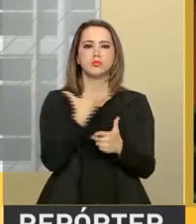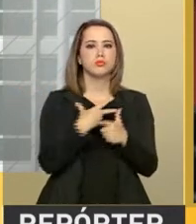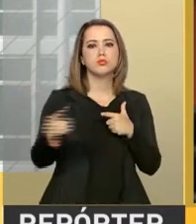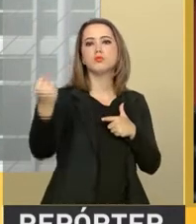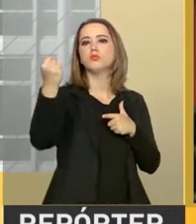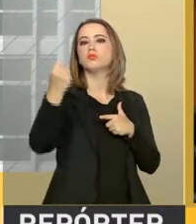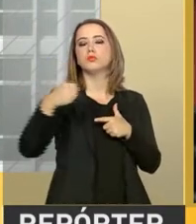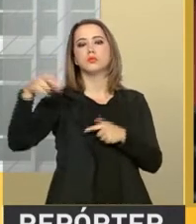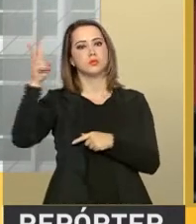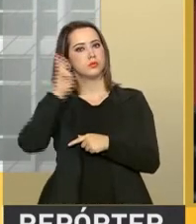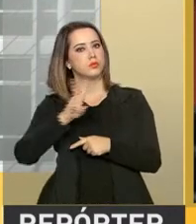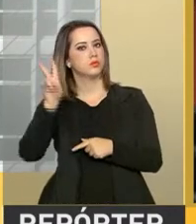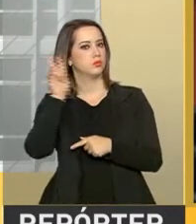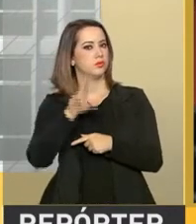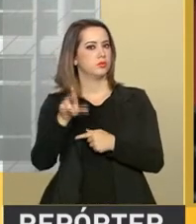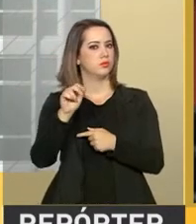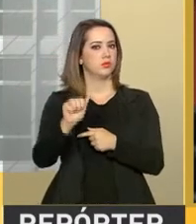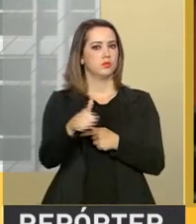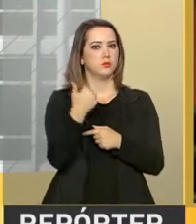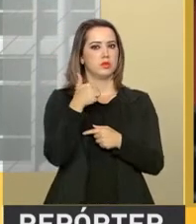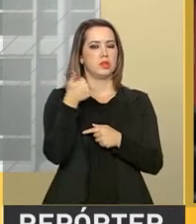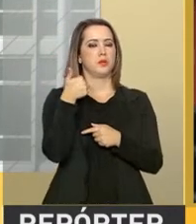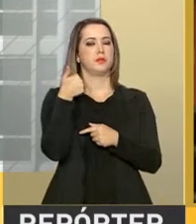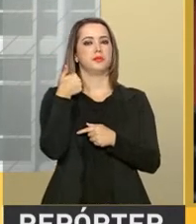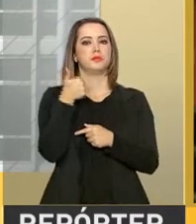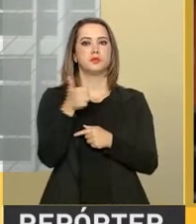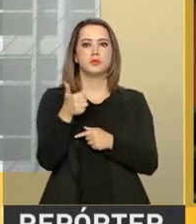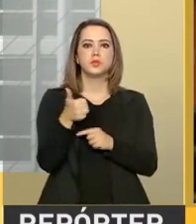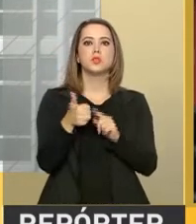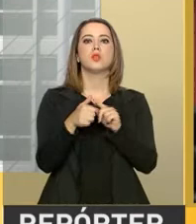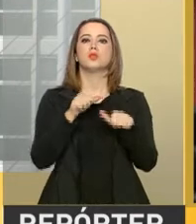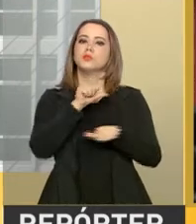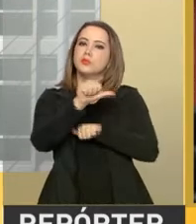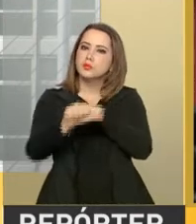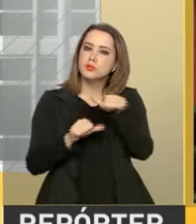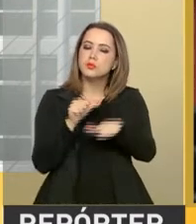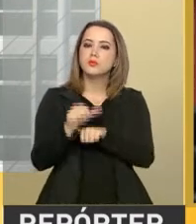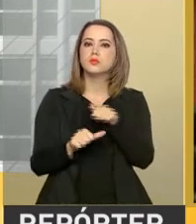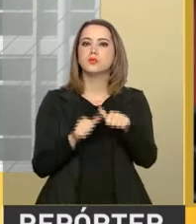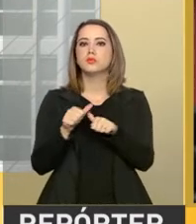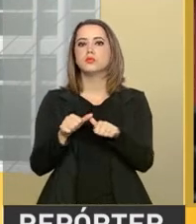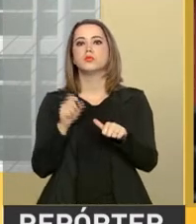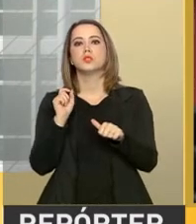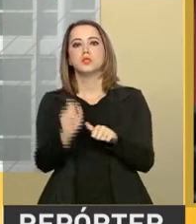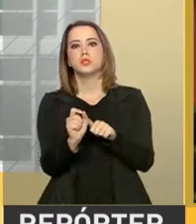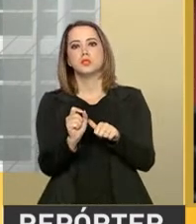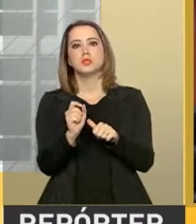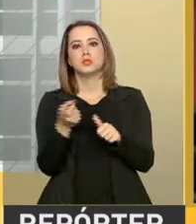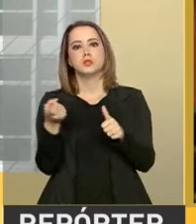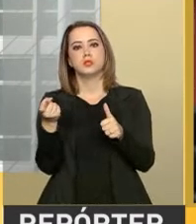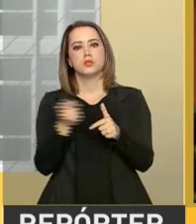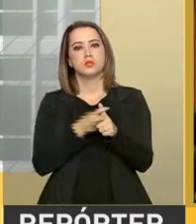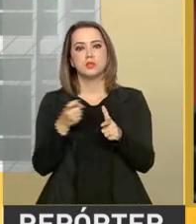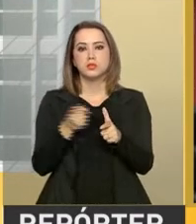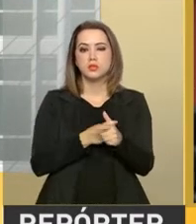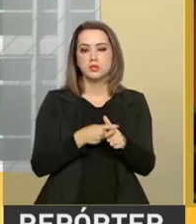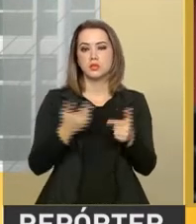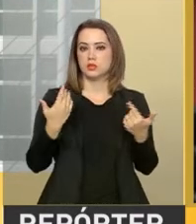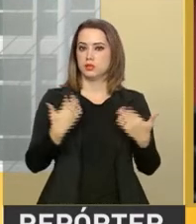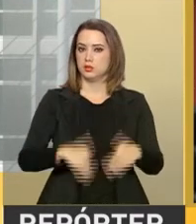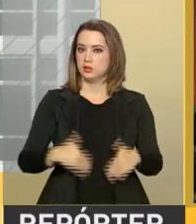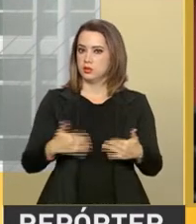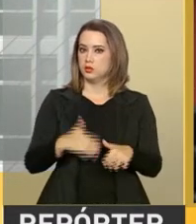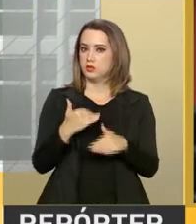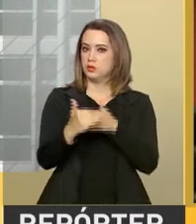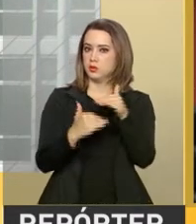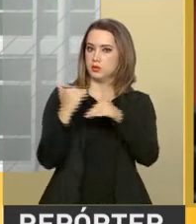brasileira, a primeira mudança estrutural da evolução da dívida, da despesa pública e, em